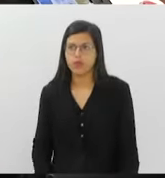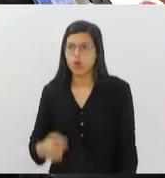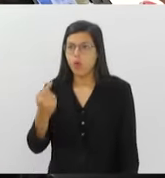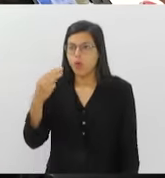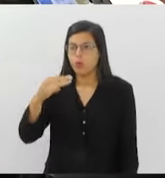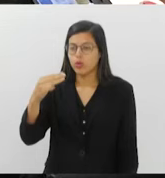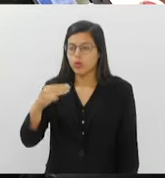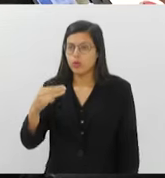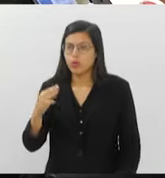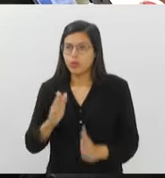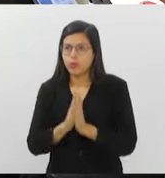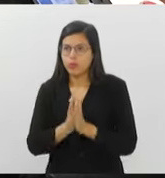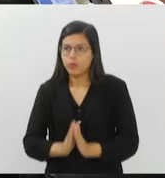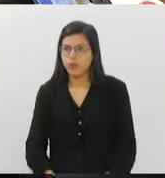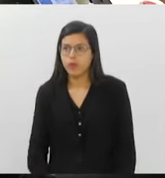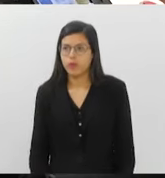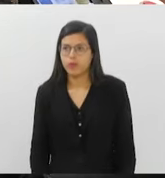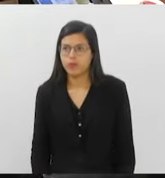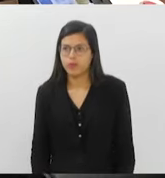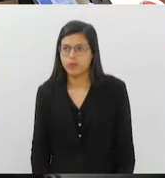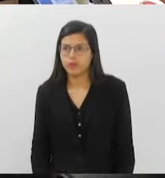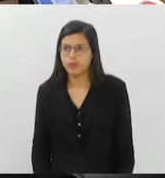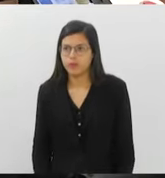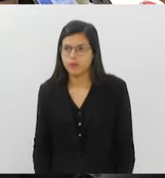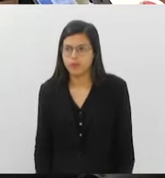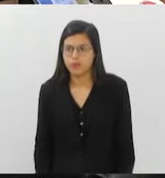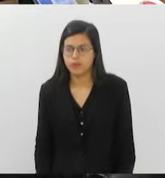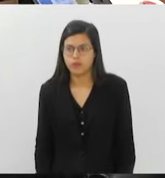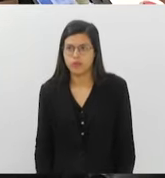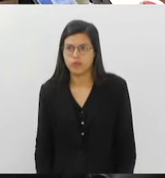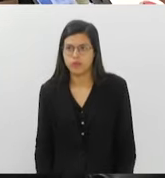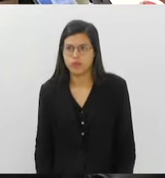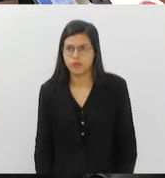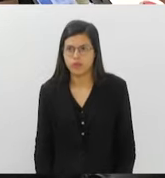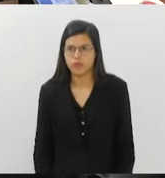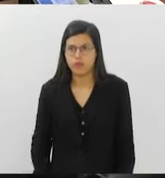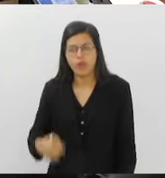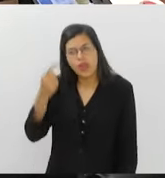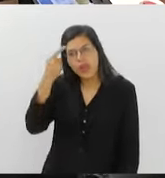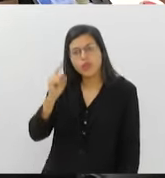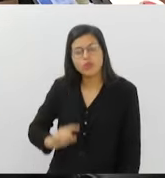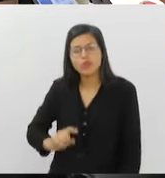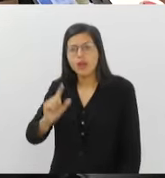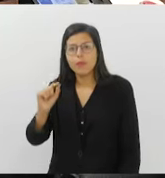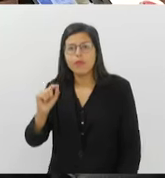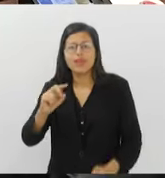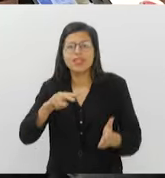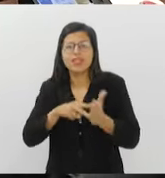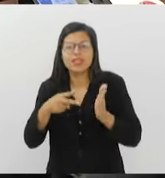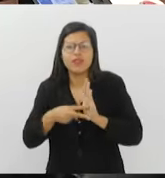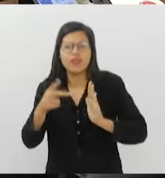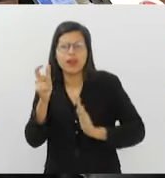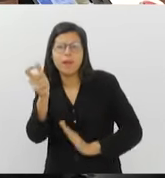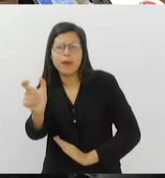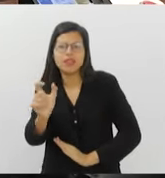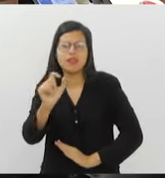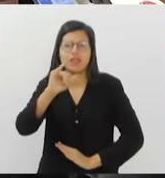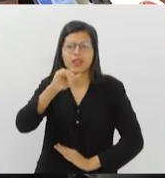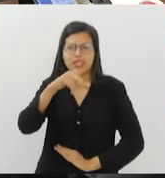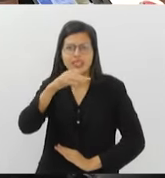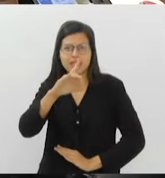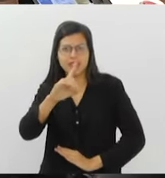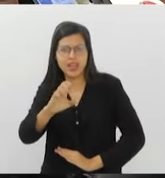favor. Eu vou dar um dicionário para ele. Ele não sabe o que é indefinidamente, ele não sabe o que é por igual período.